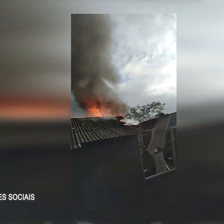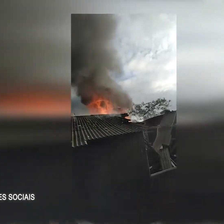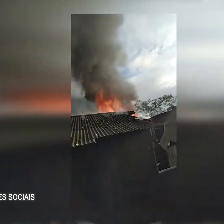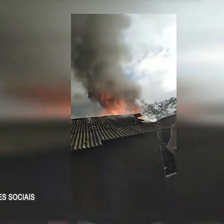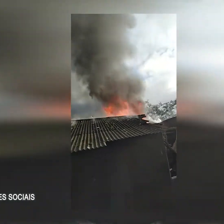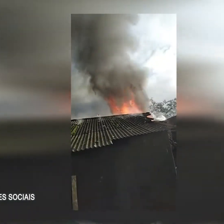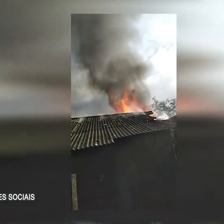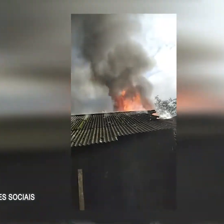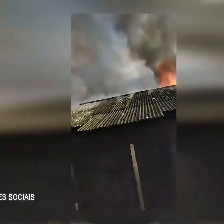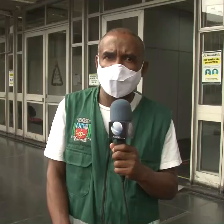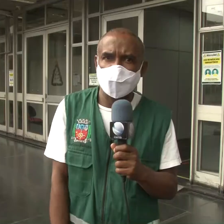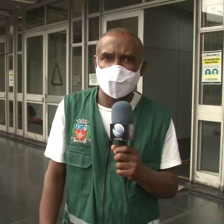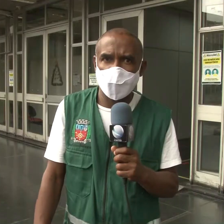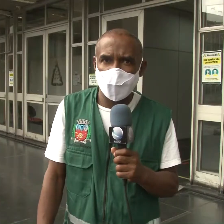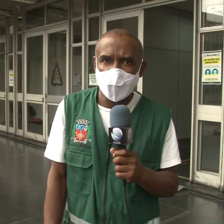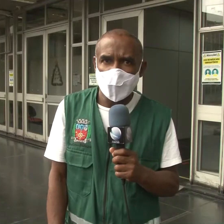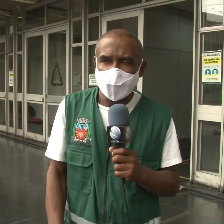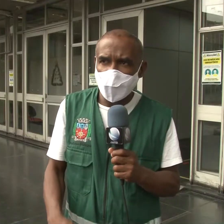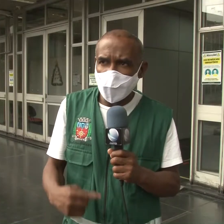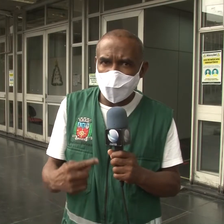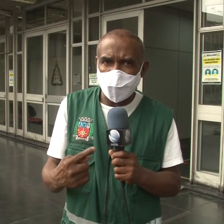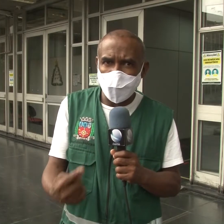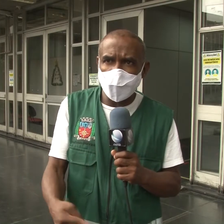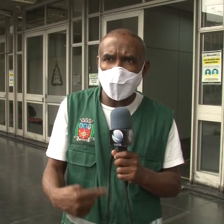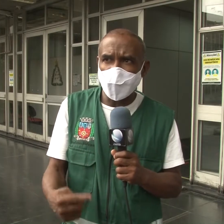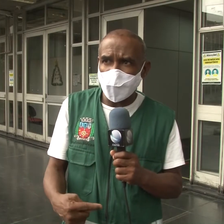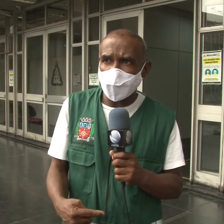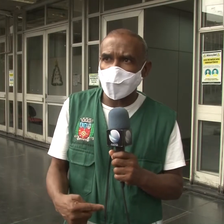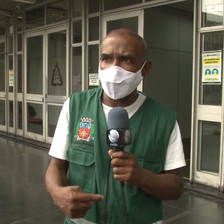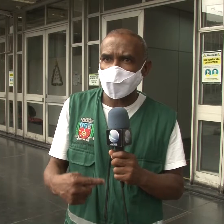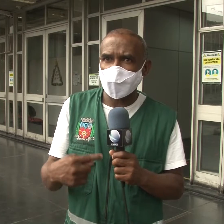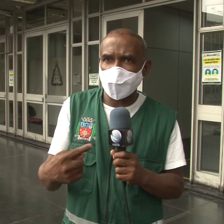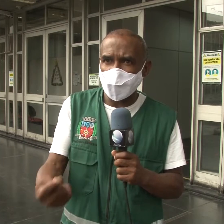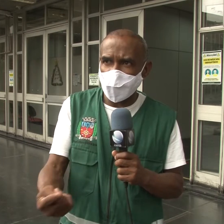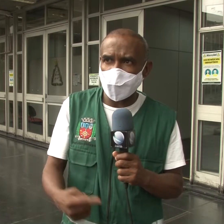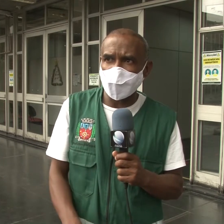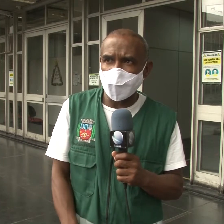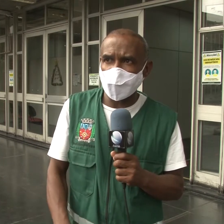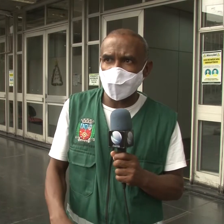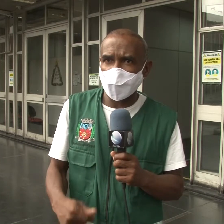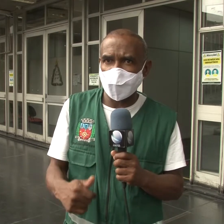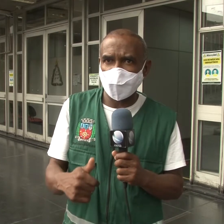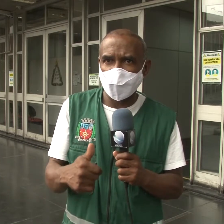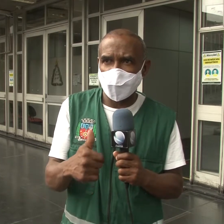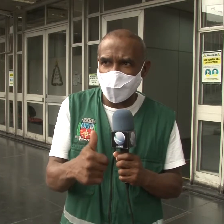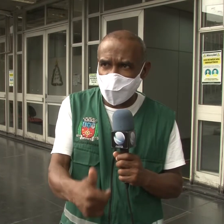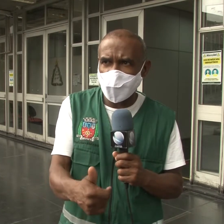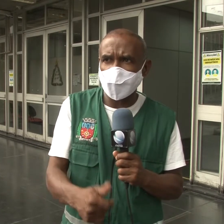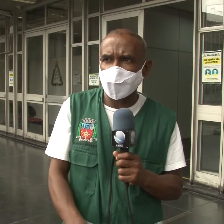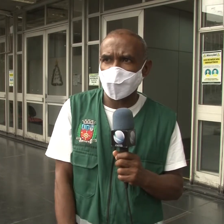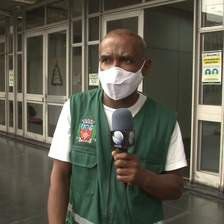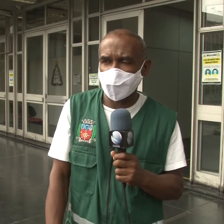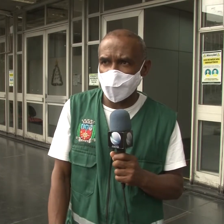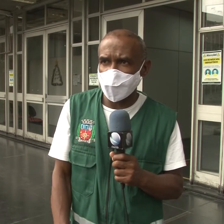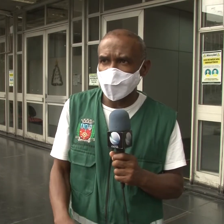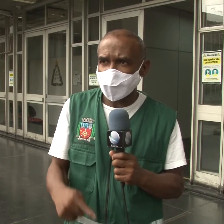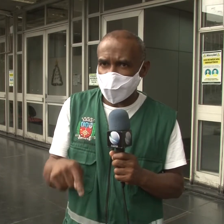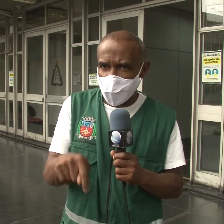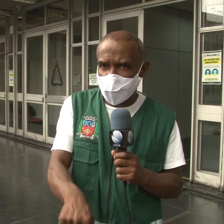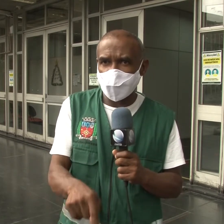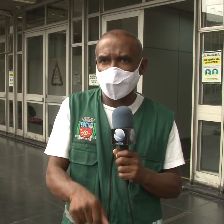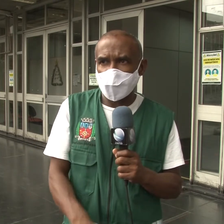a Secretaria e Fundo Social, dando todo o apoio, né? A partir do dia de hoje nós vamos servir desde